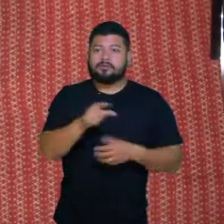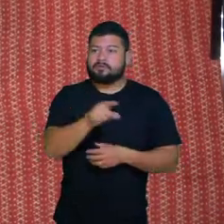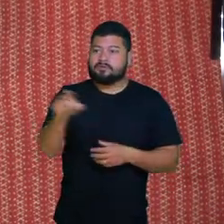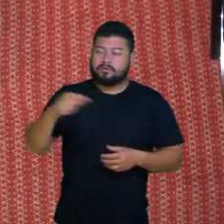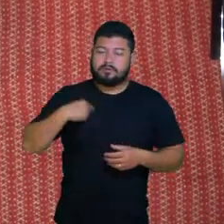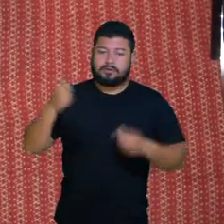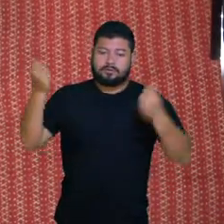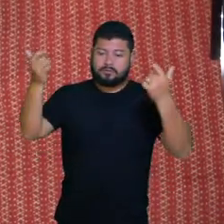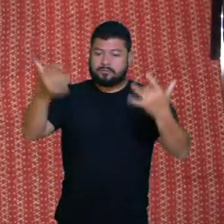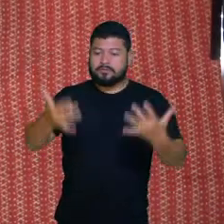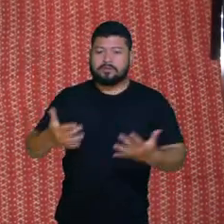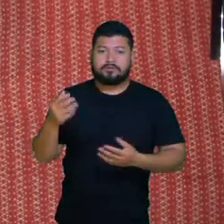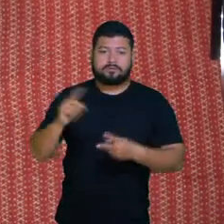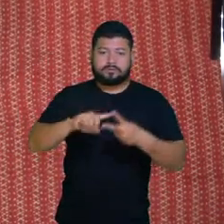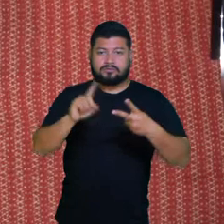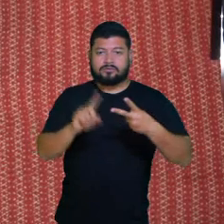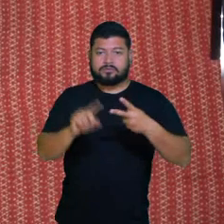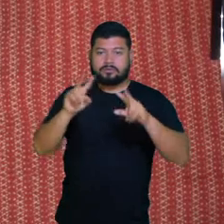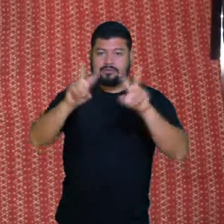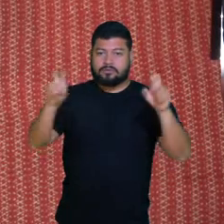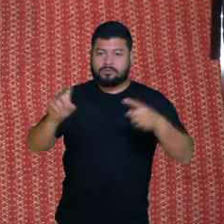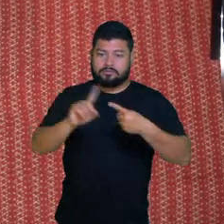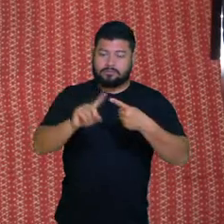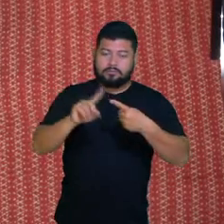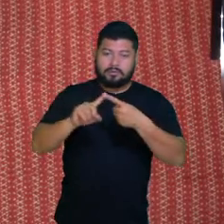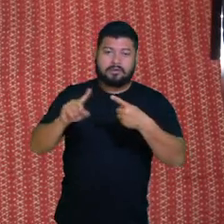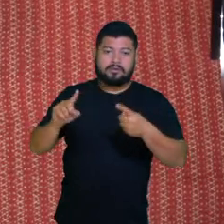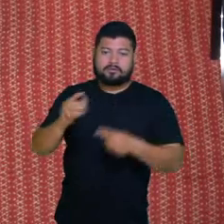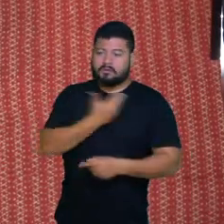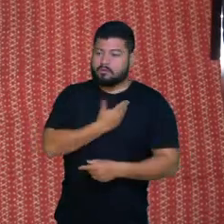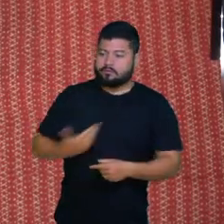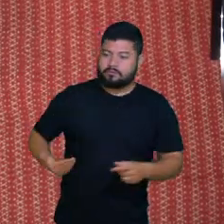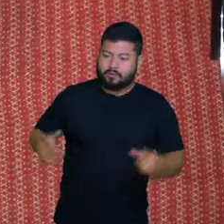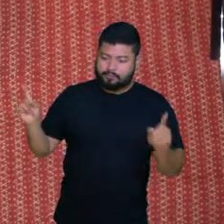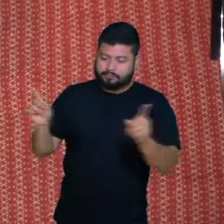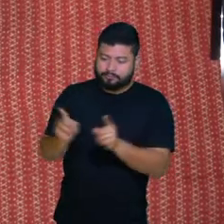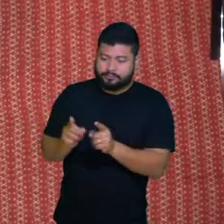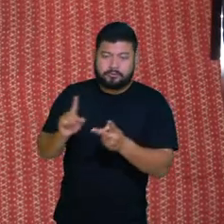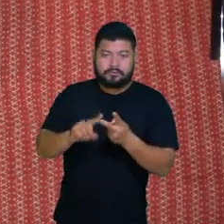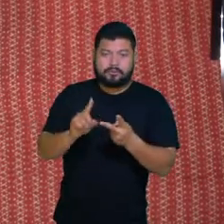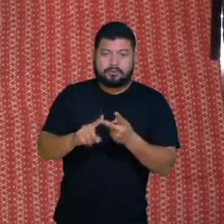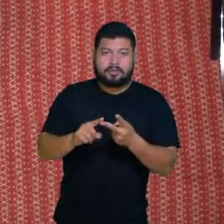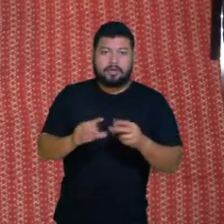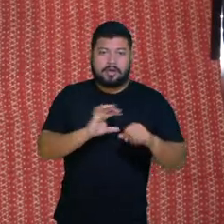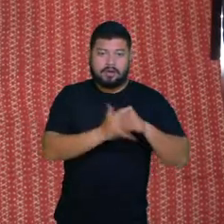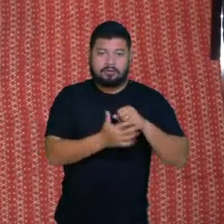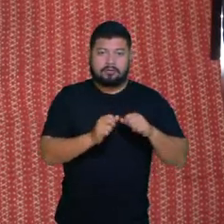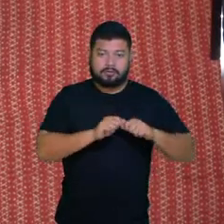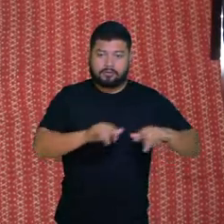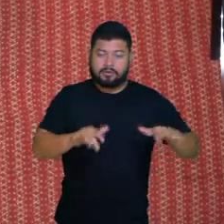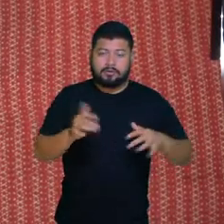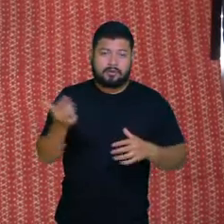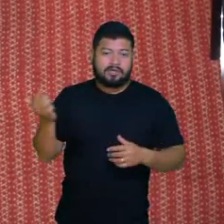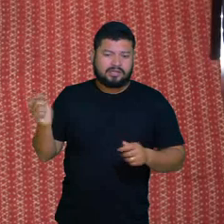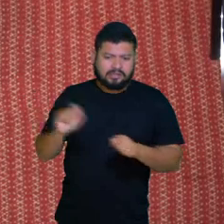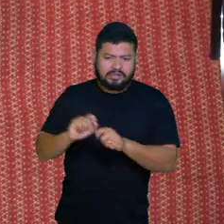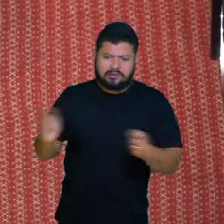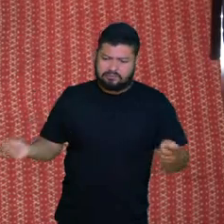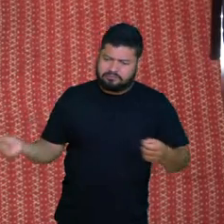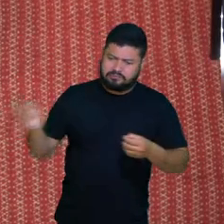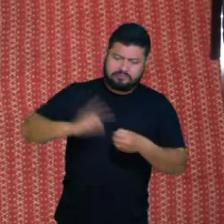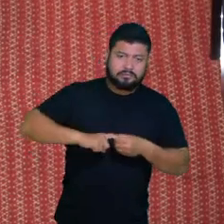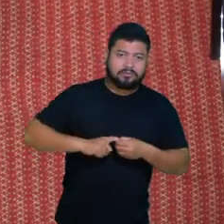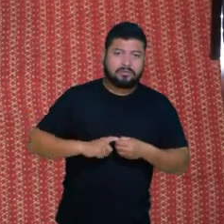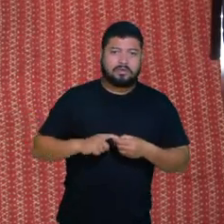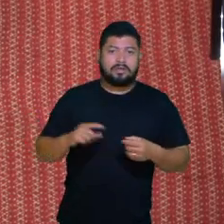sobre esses dois assuntos estado mínimo e a nossa pandemia vamos recuperar prefeituras vão abrir escola